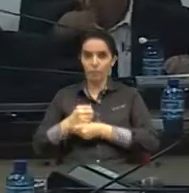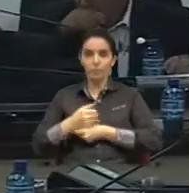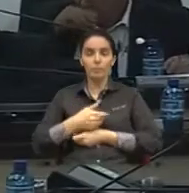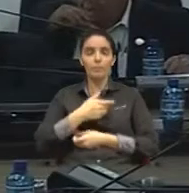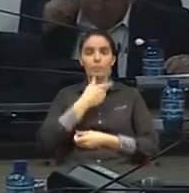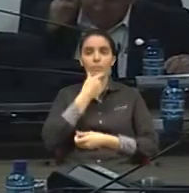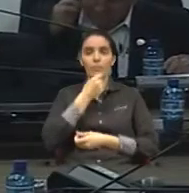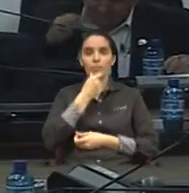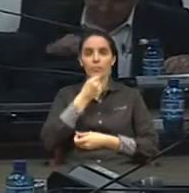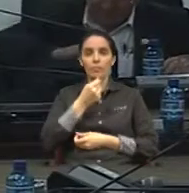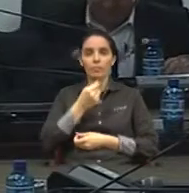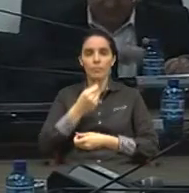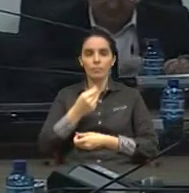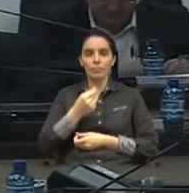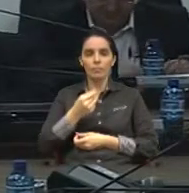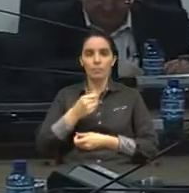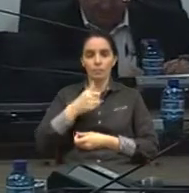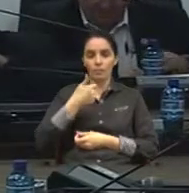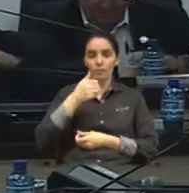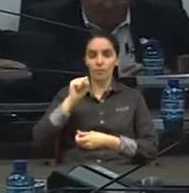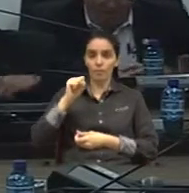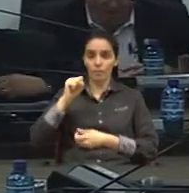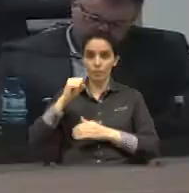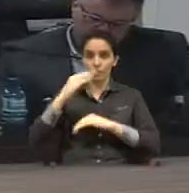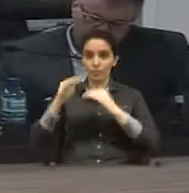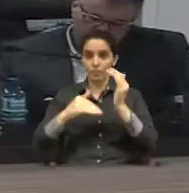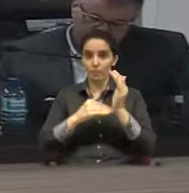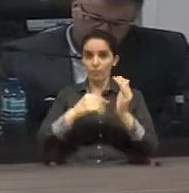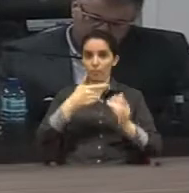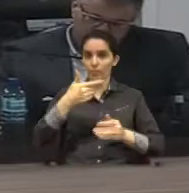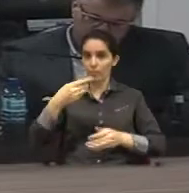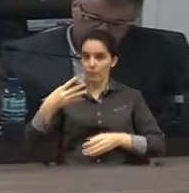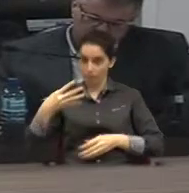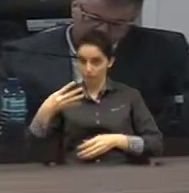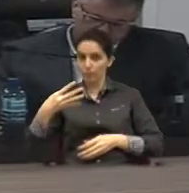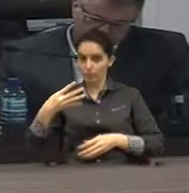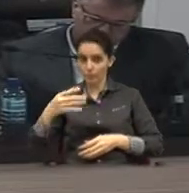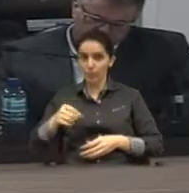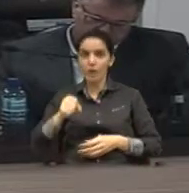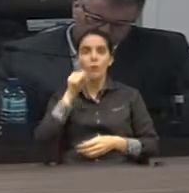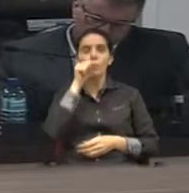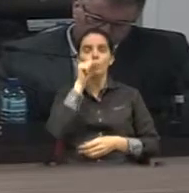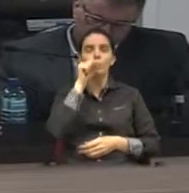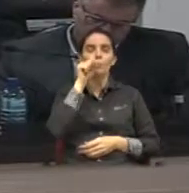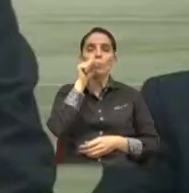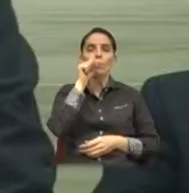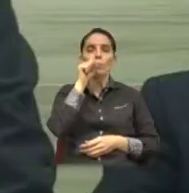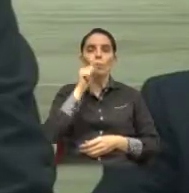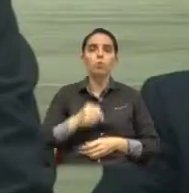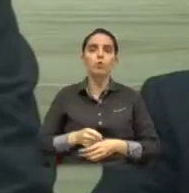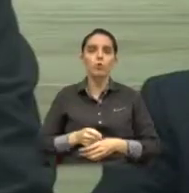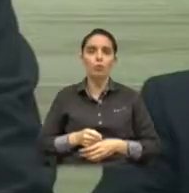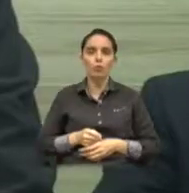na faixa dos 18 aos 24 anos que consomem narguilé subiu